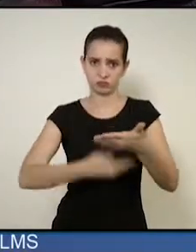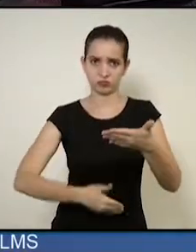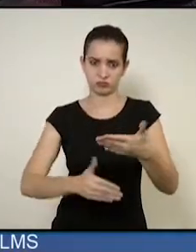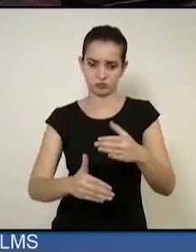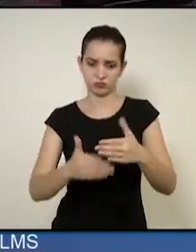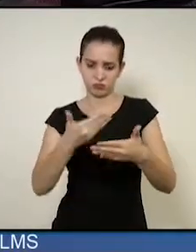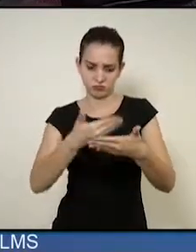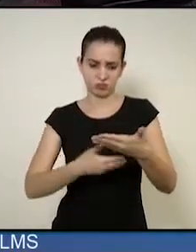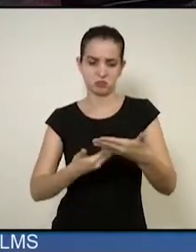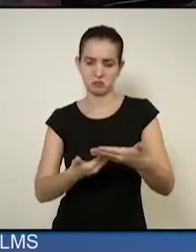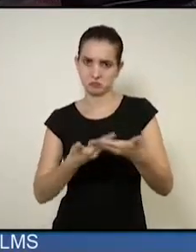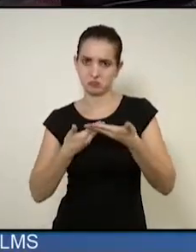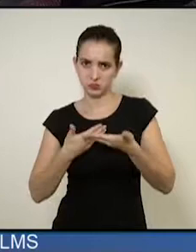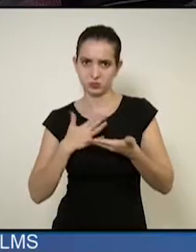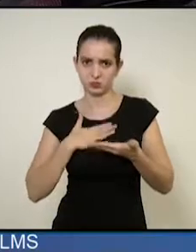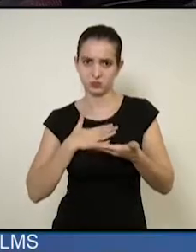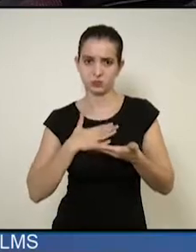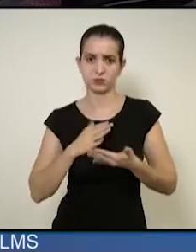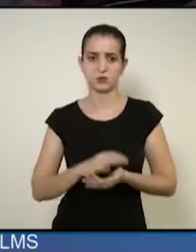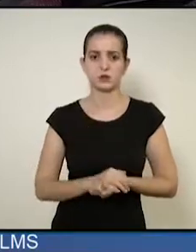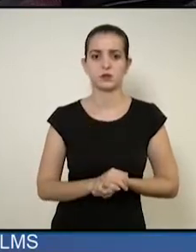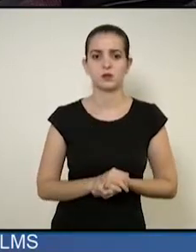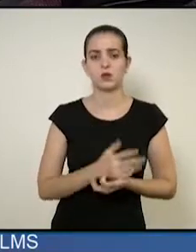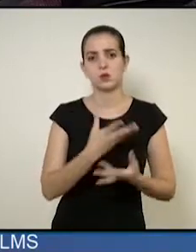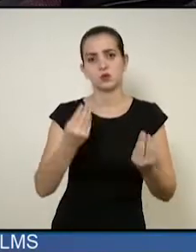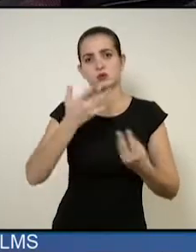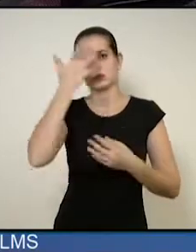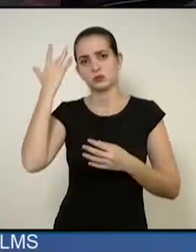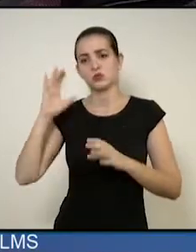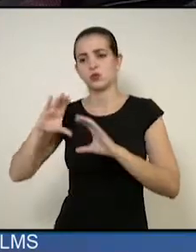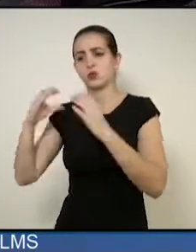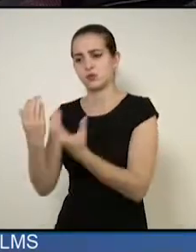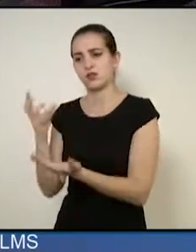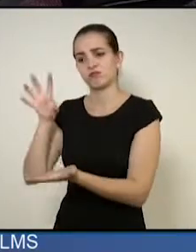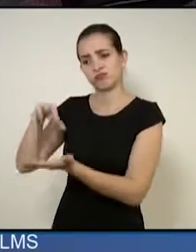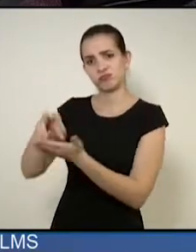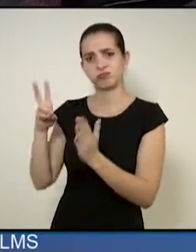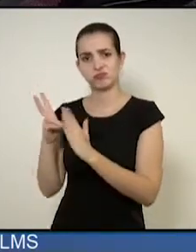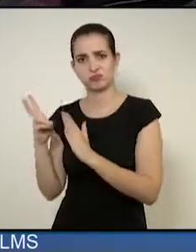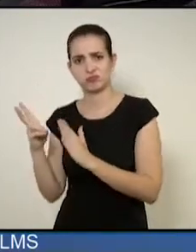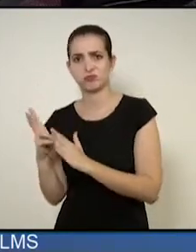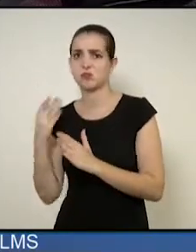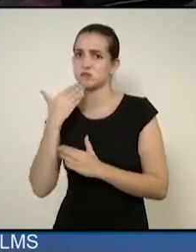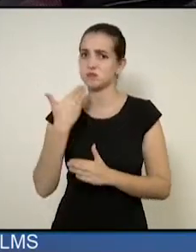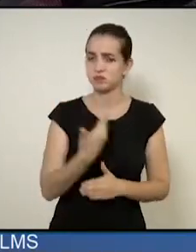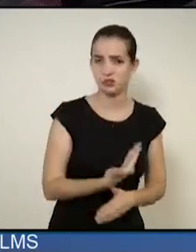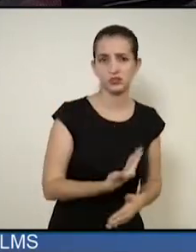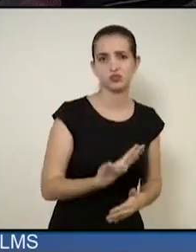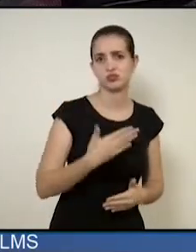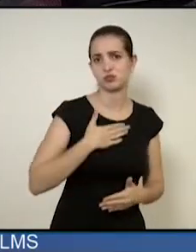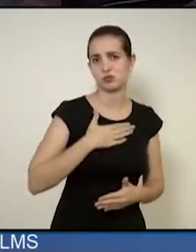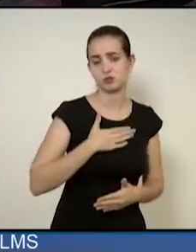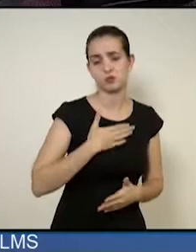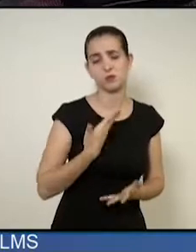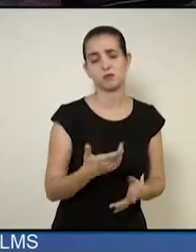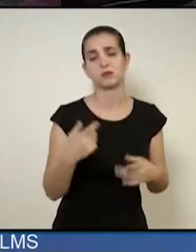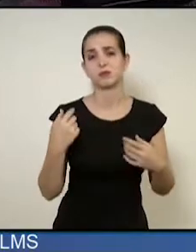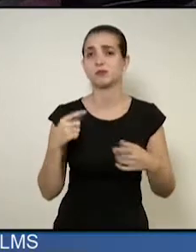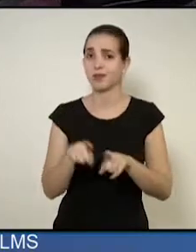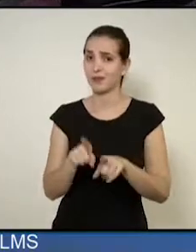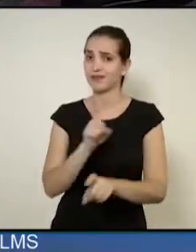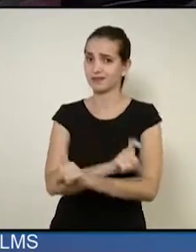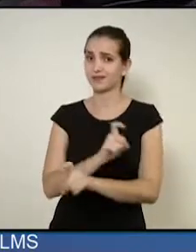inúmeras reivindicações das comunidades indígenas, né, principalmente, e também de alguns